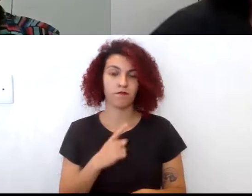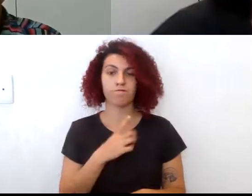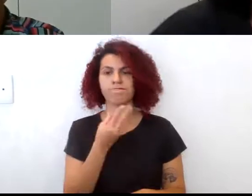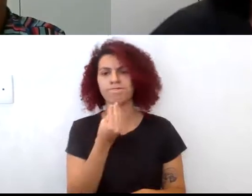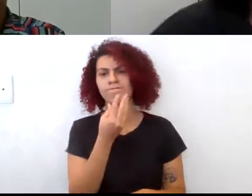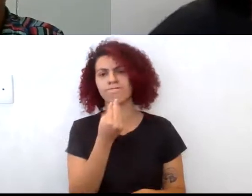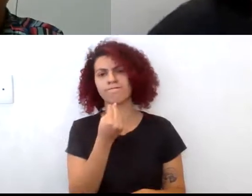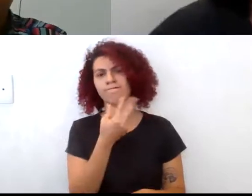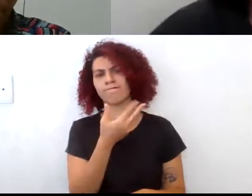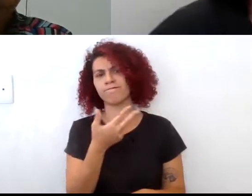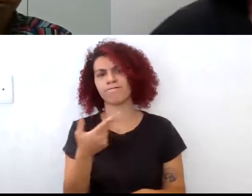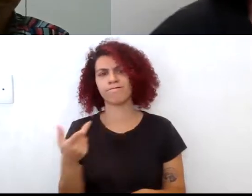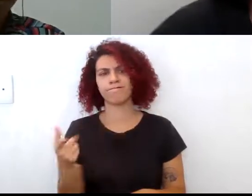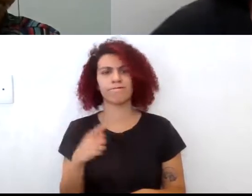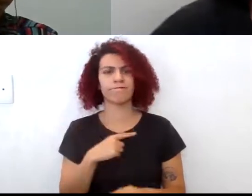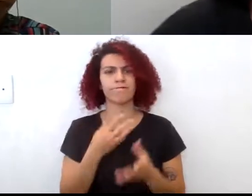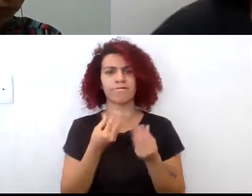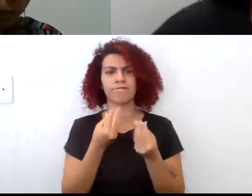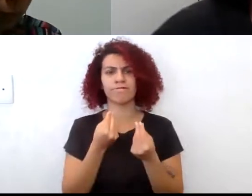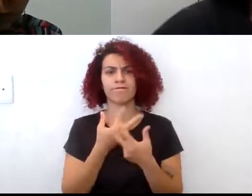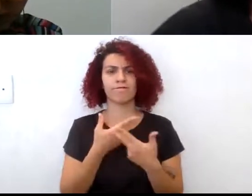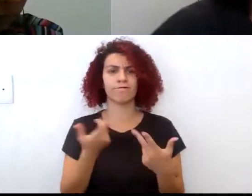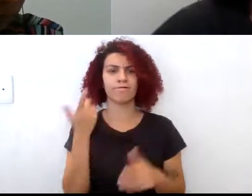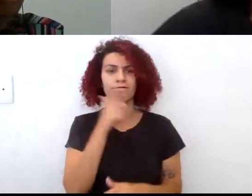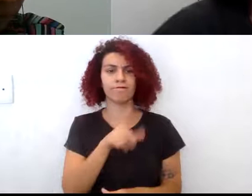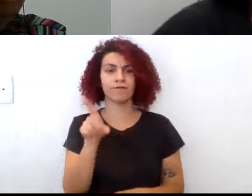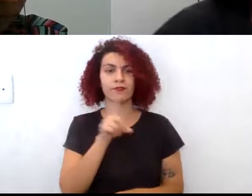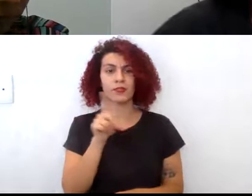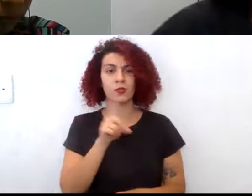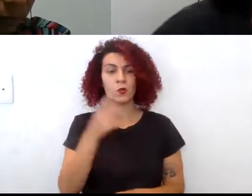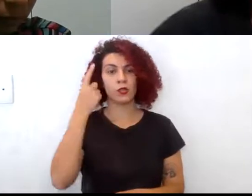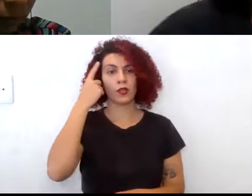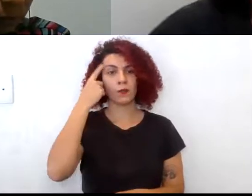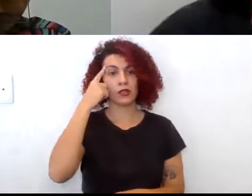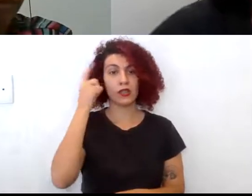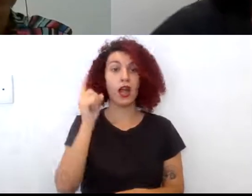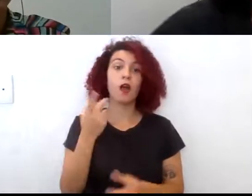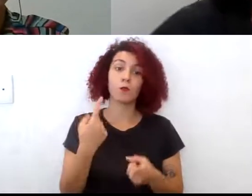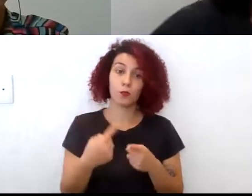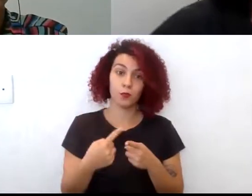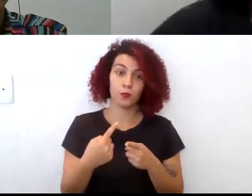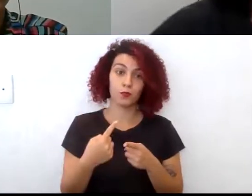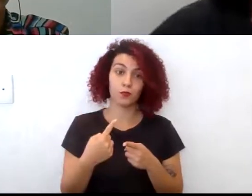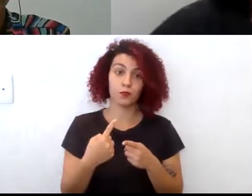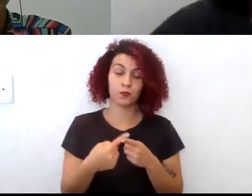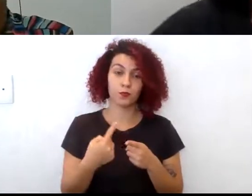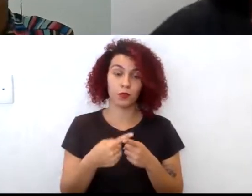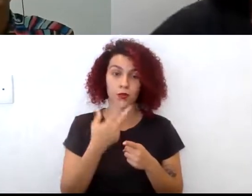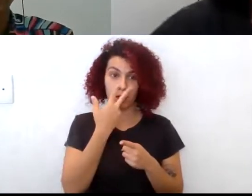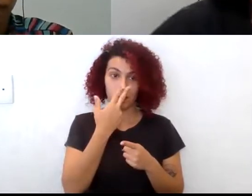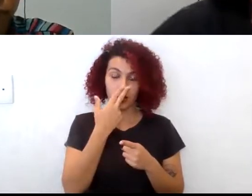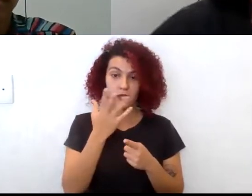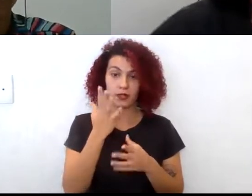tenho aqui muitos a gente não consegue mensurar exatamente por esse apagamento sim